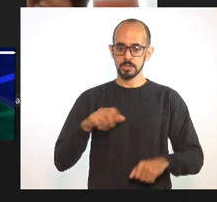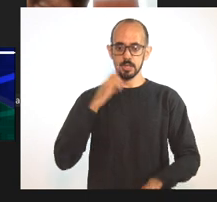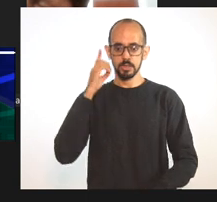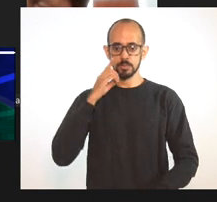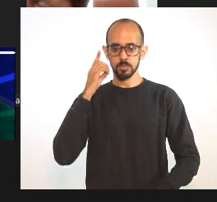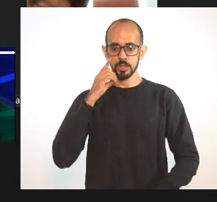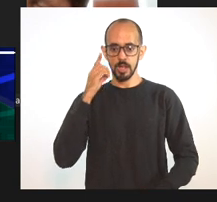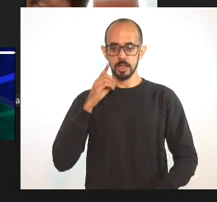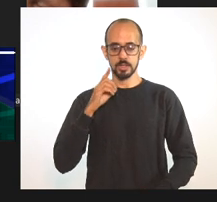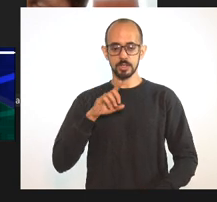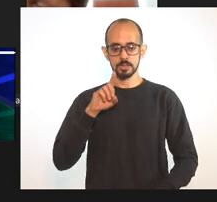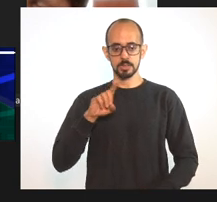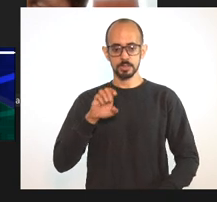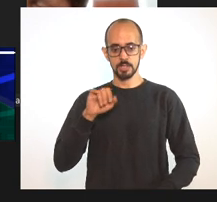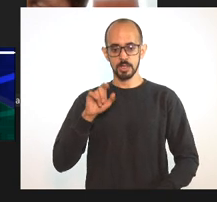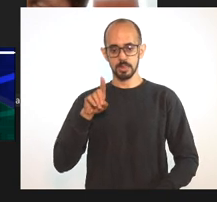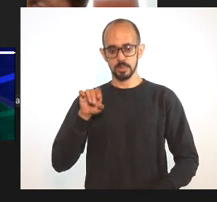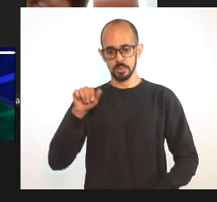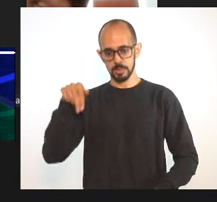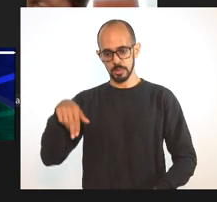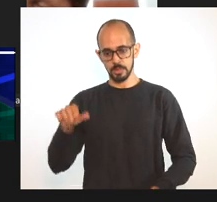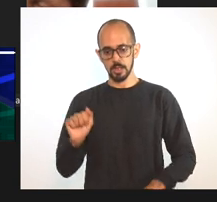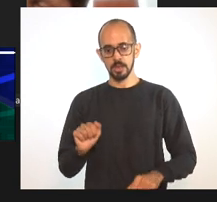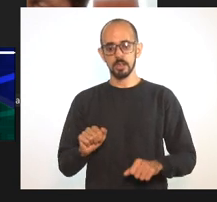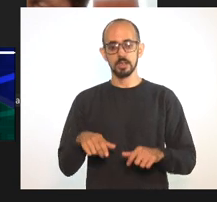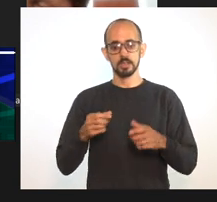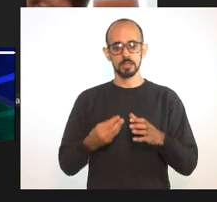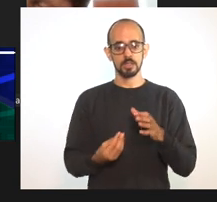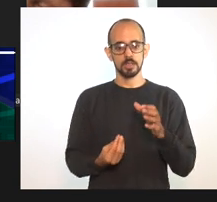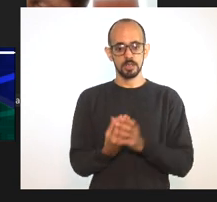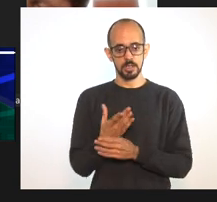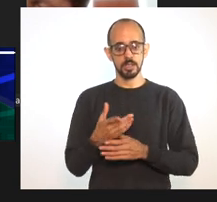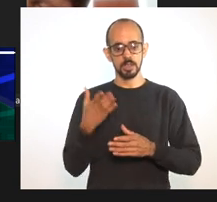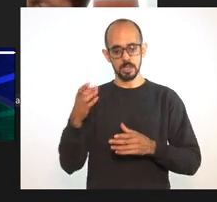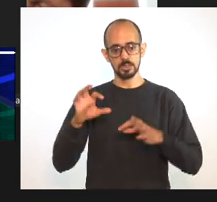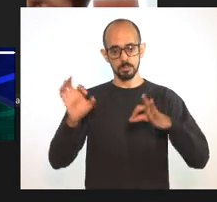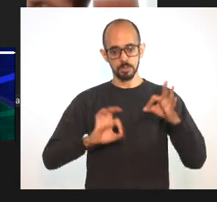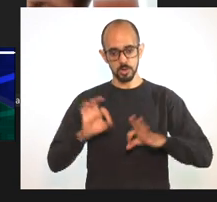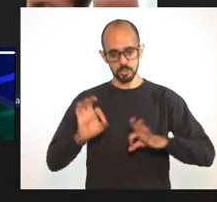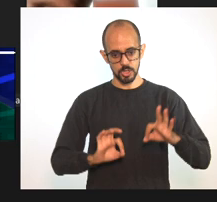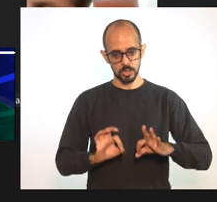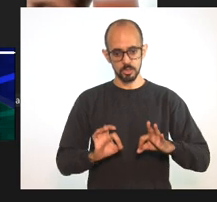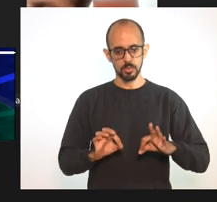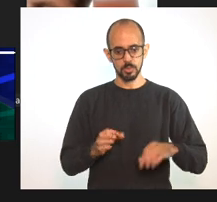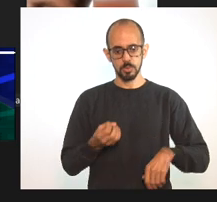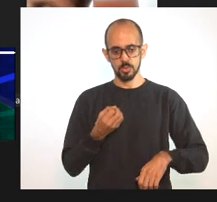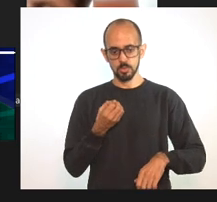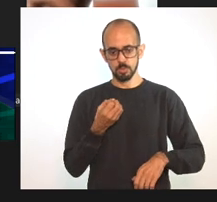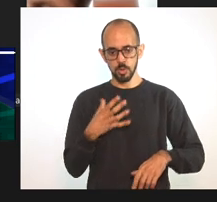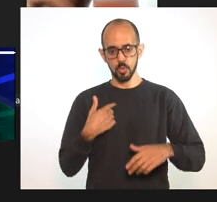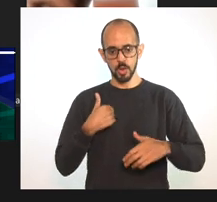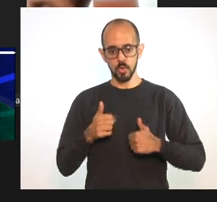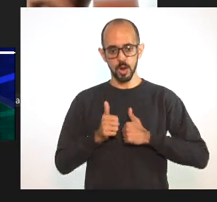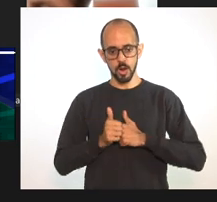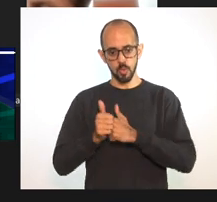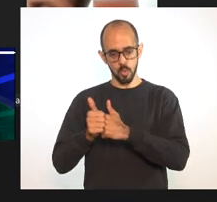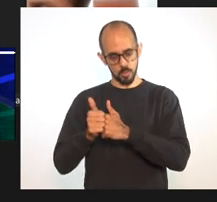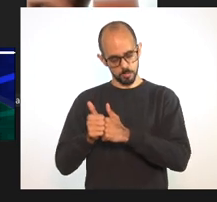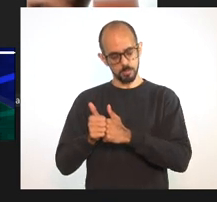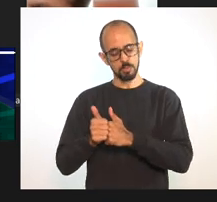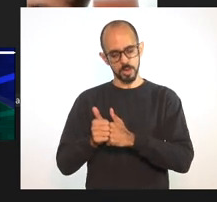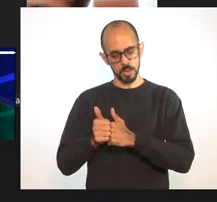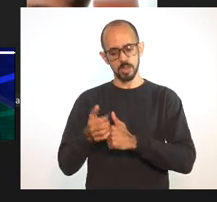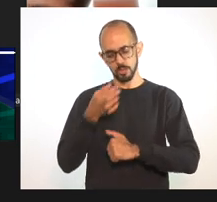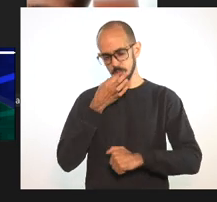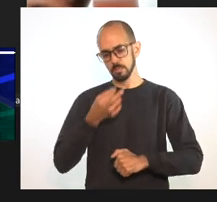mulheres em situação de violência no Estado do Rio de Janeiro e da outras providências, e acompanho o parecer da Comissão da